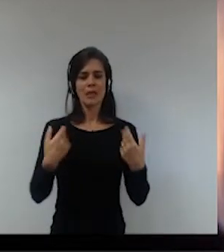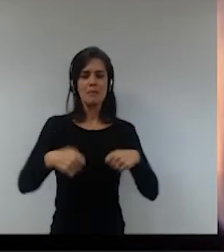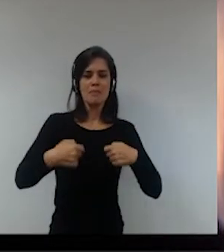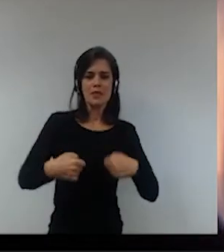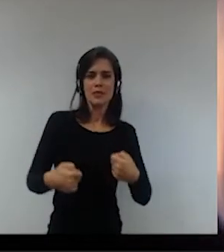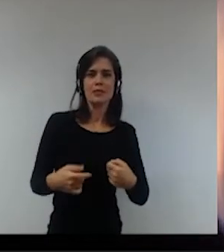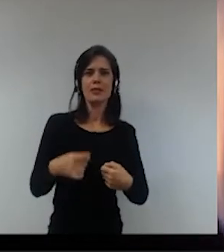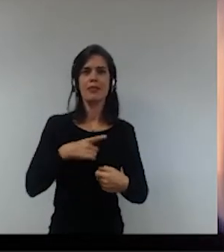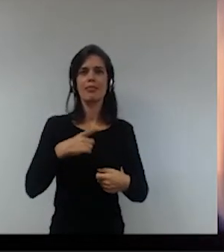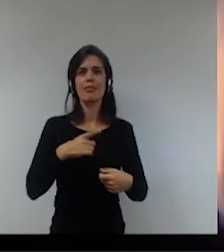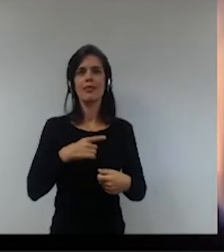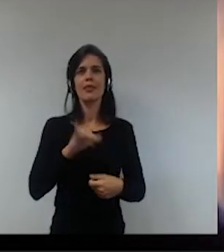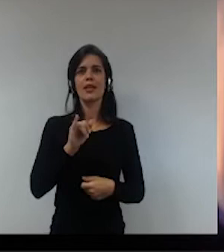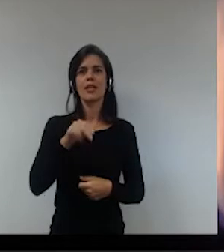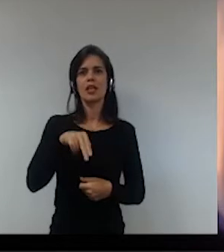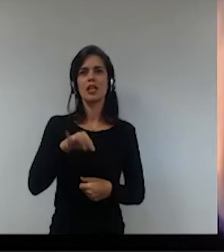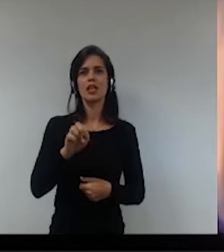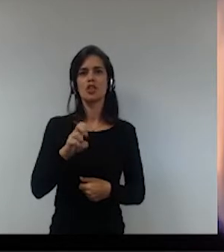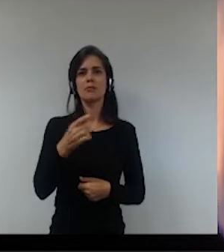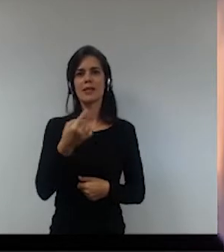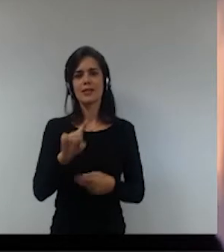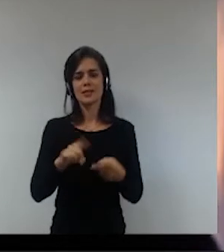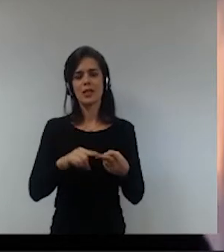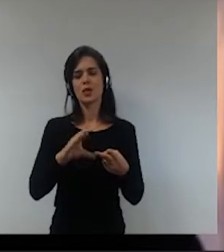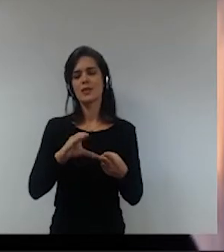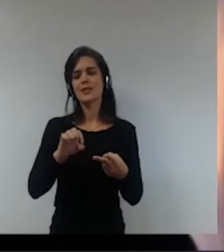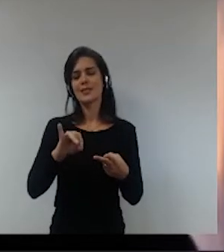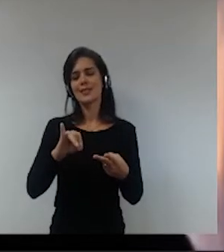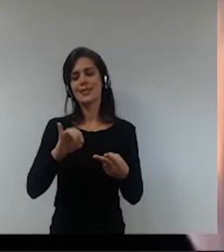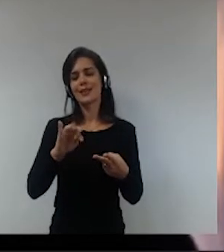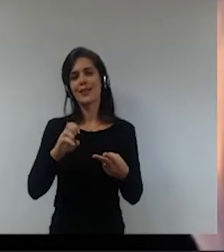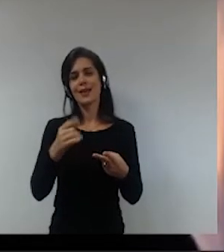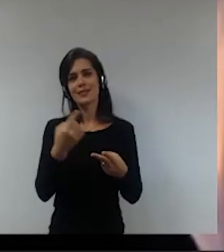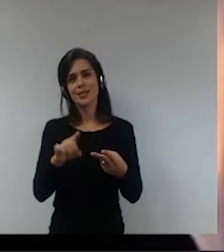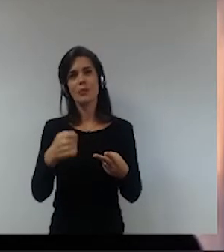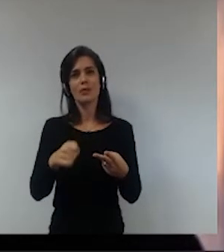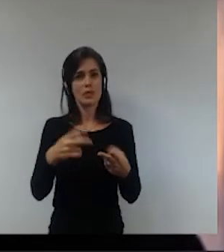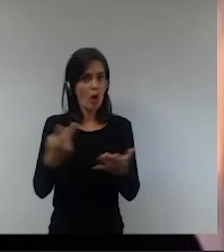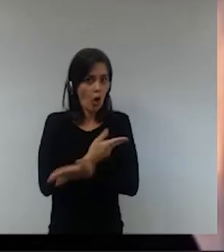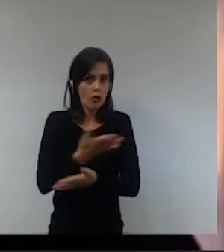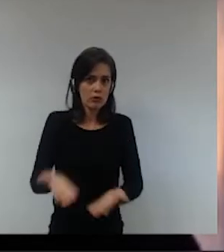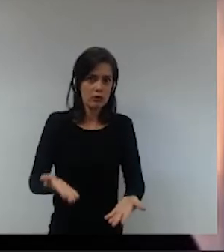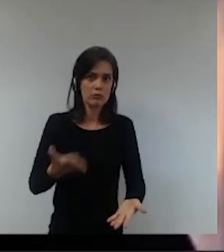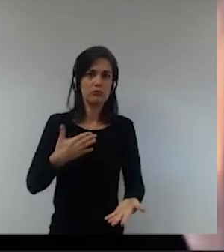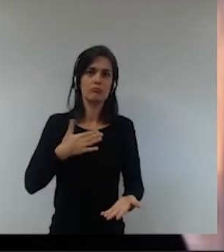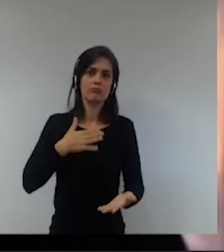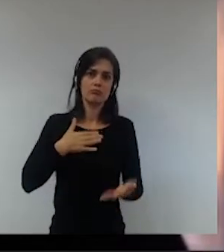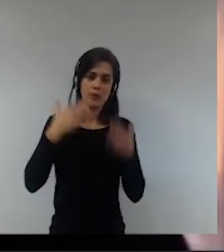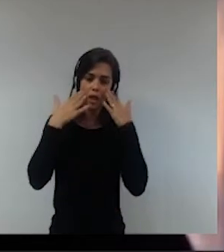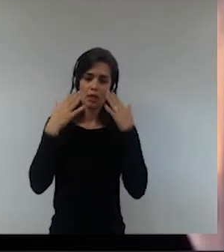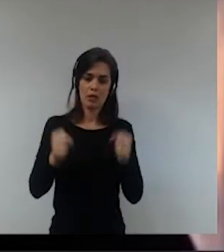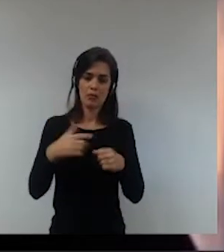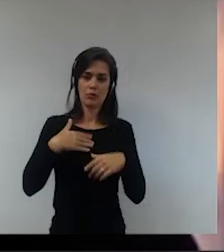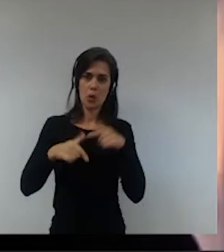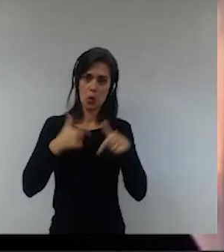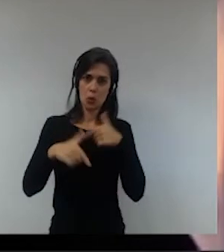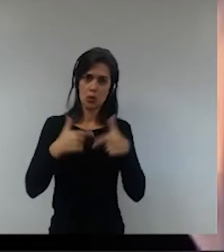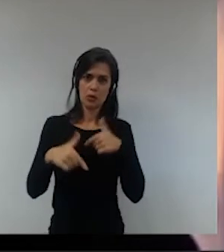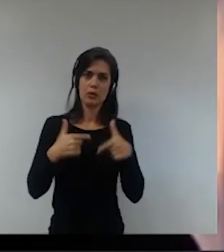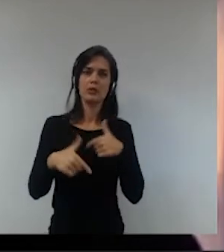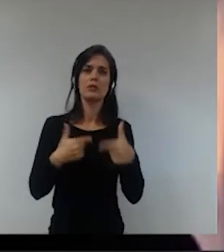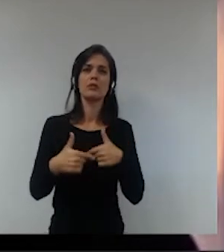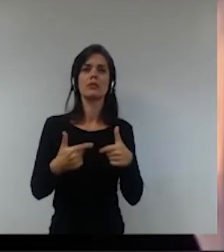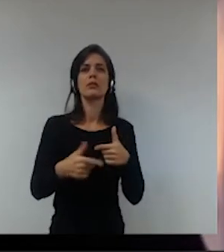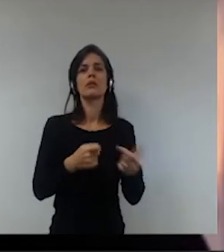as intimações e citações serem realizadas, o meu tribunal, o Tribunal de Justiça do Rio de Janeiro, intimou